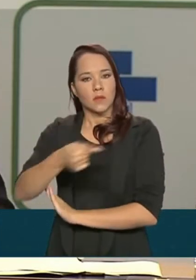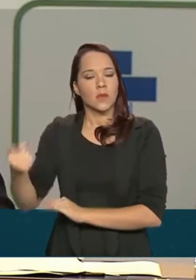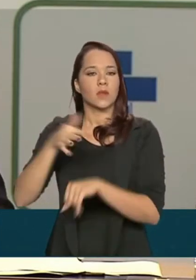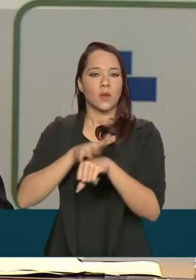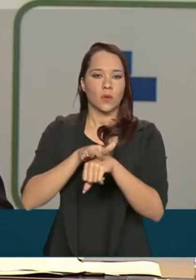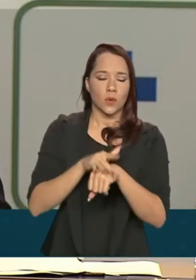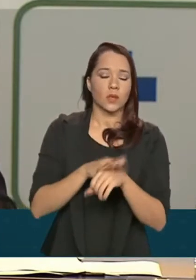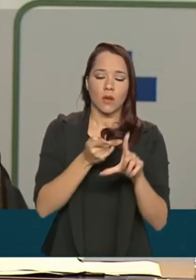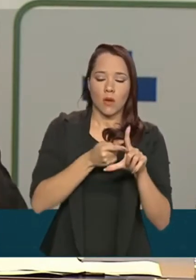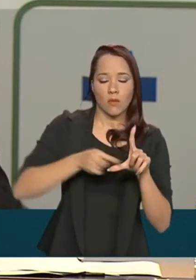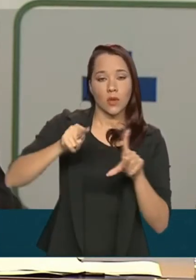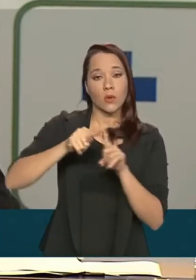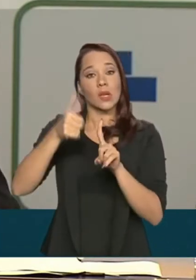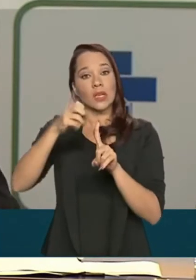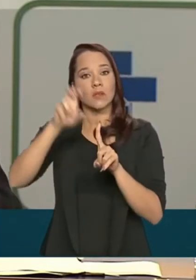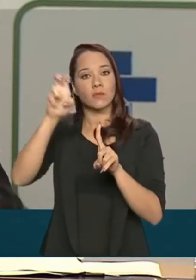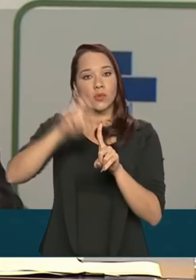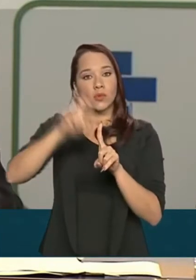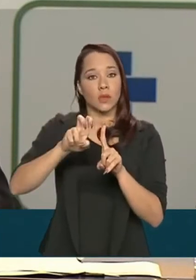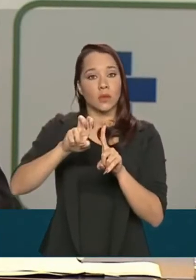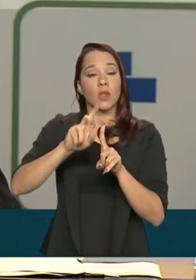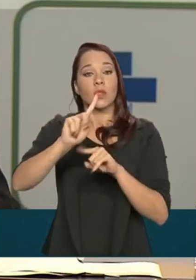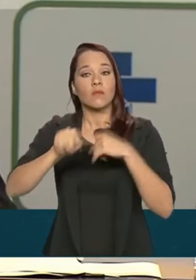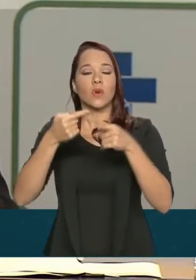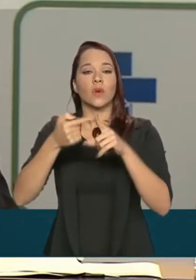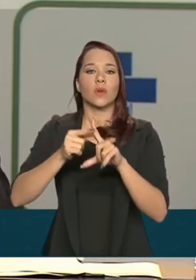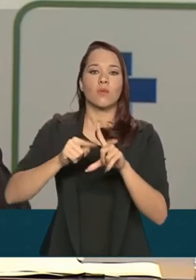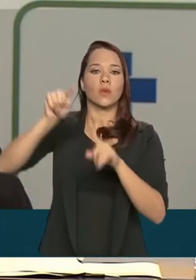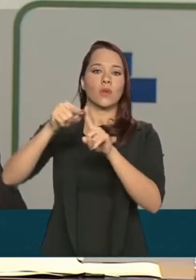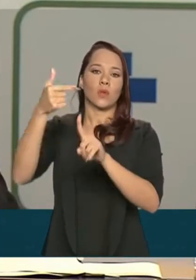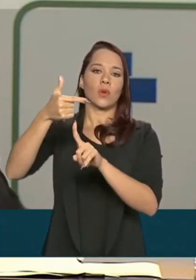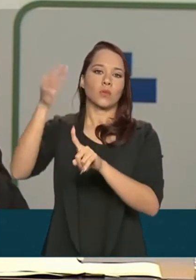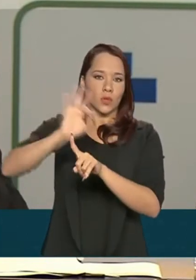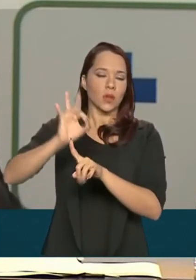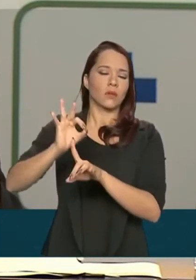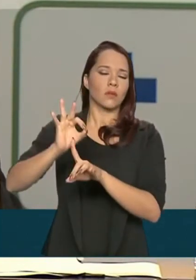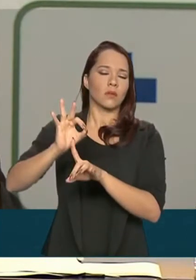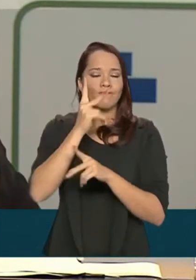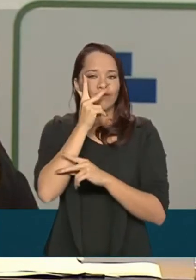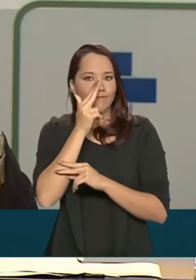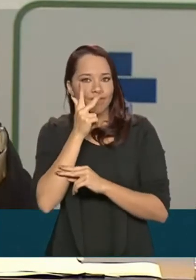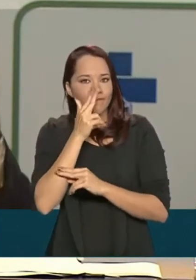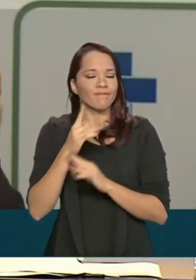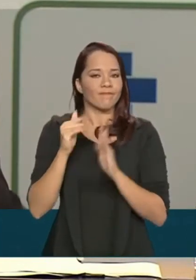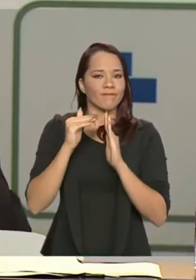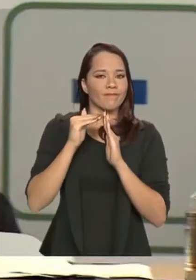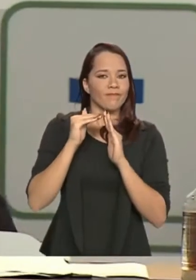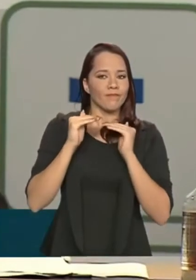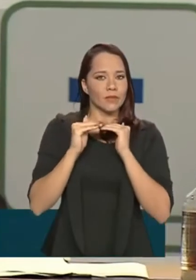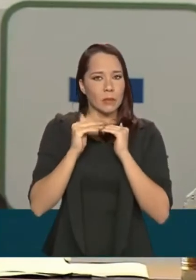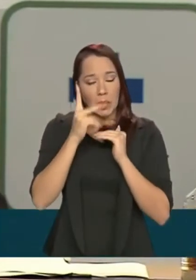em que aumentou 15%, depois aumentou só 2%, que nos parecia que tenderia